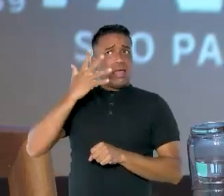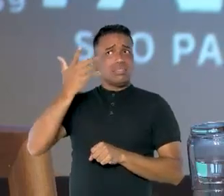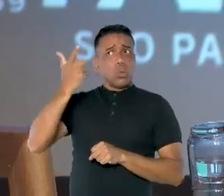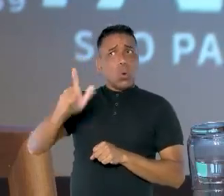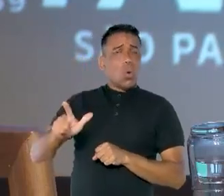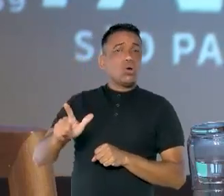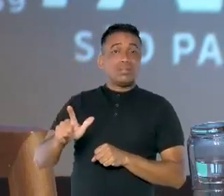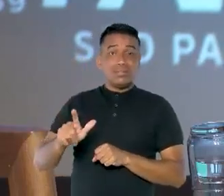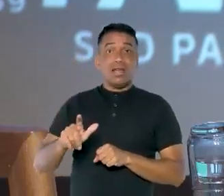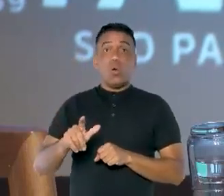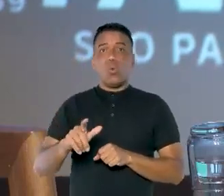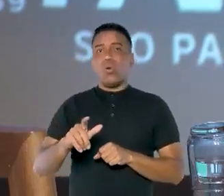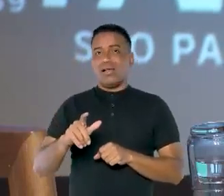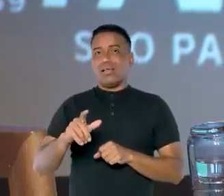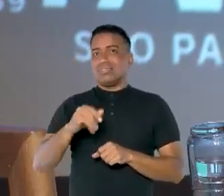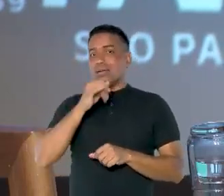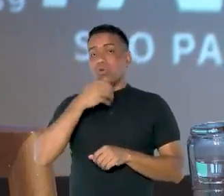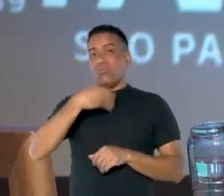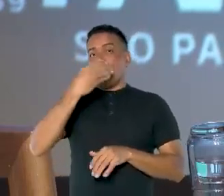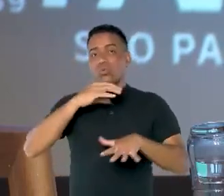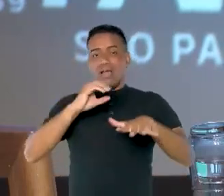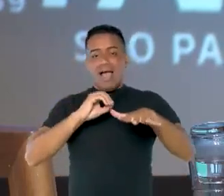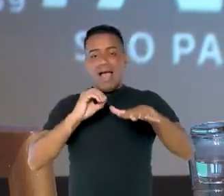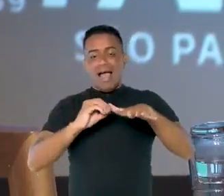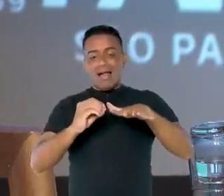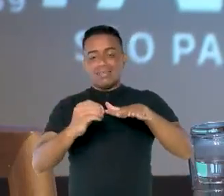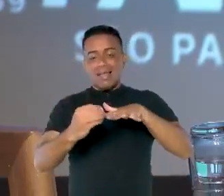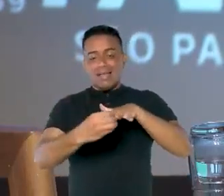essa história do açaí é bastante comum. Tivemos